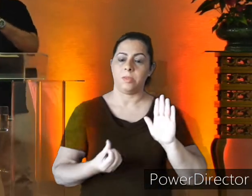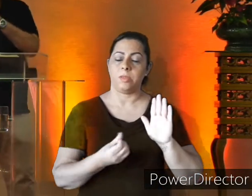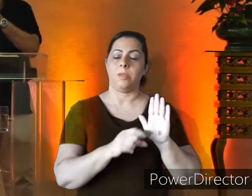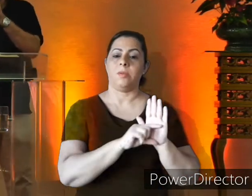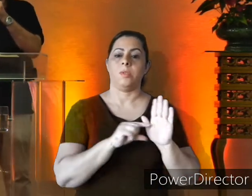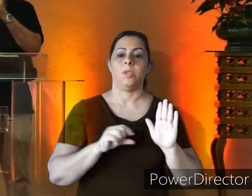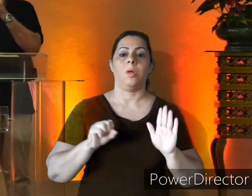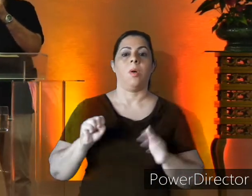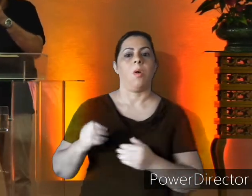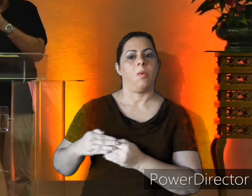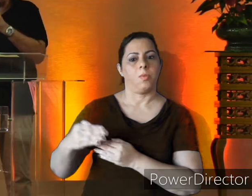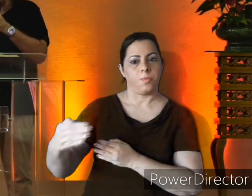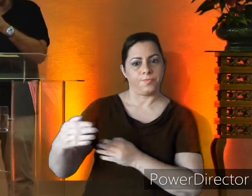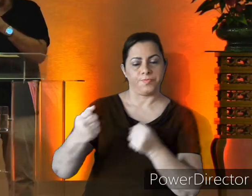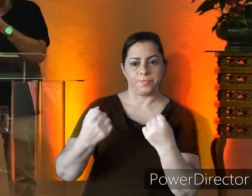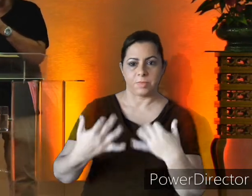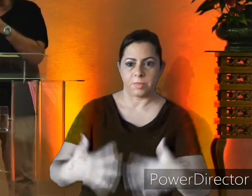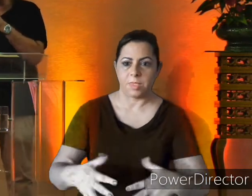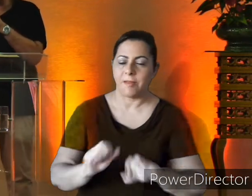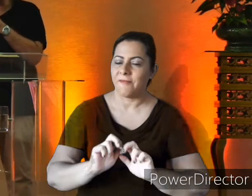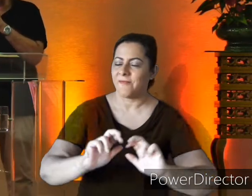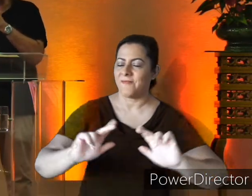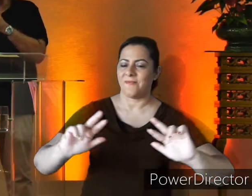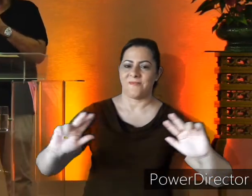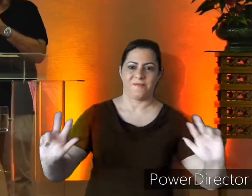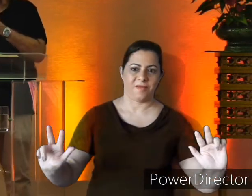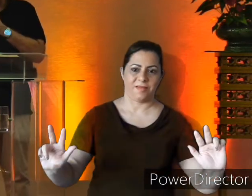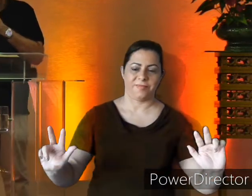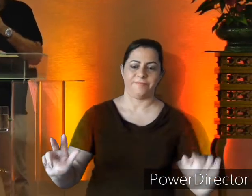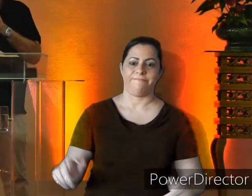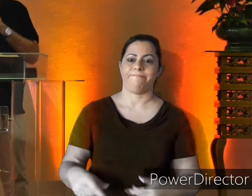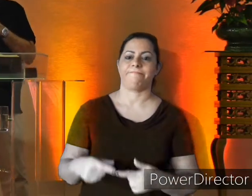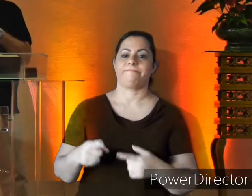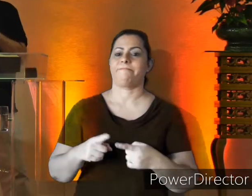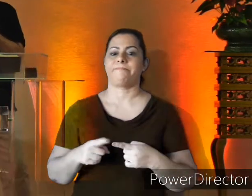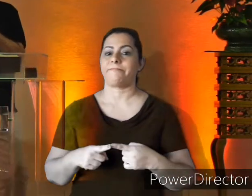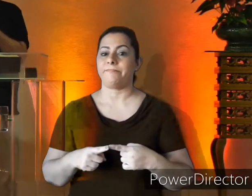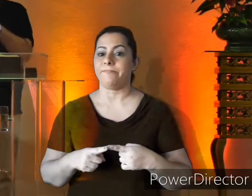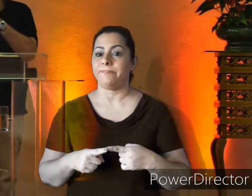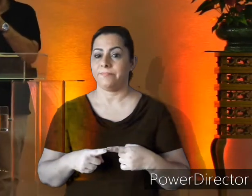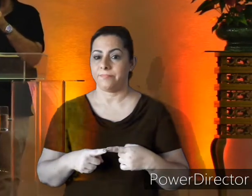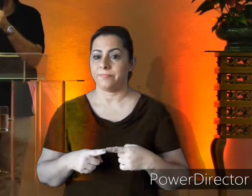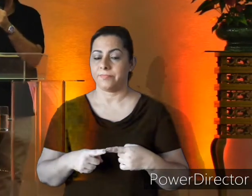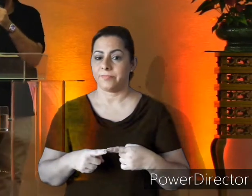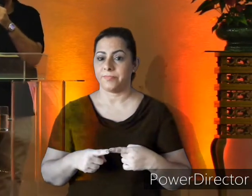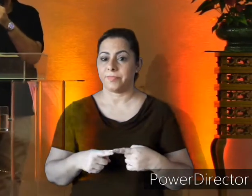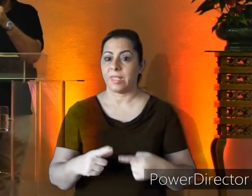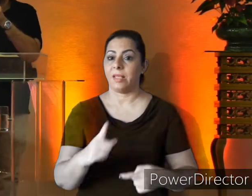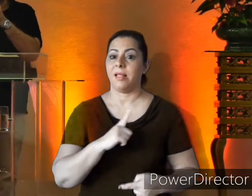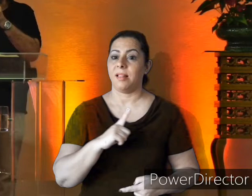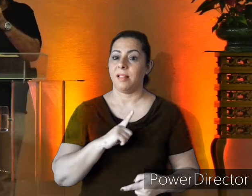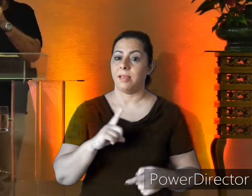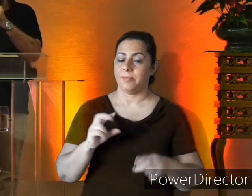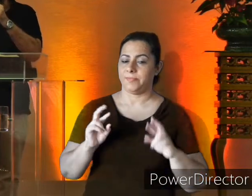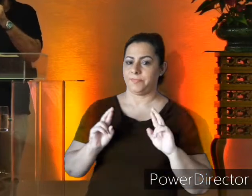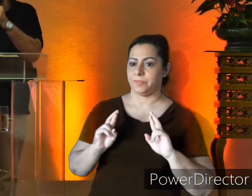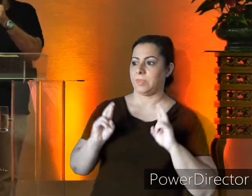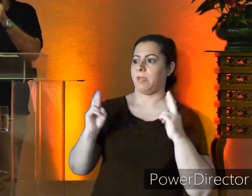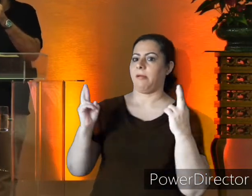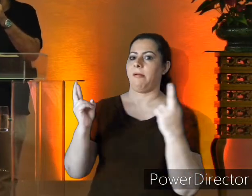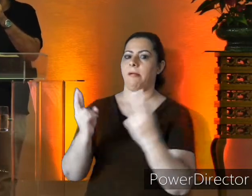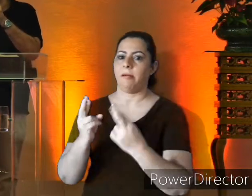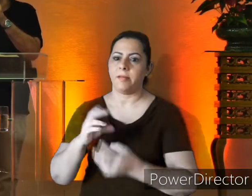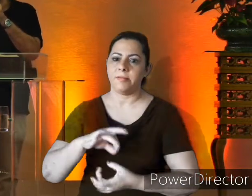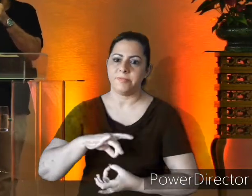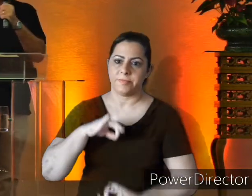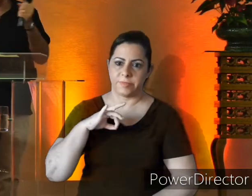lições, alguns princípios. A primeira lição, o primeiro princípio é justamente esse. Existe um